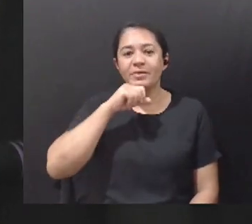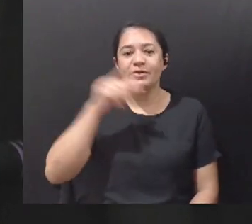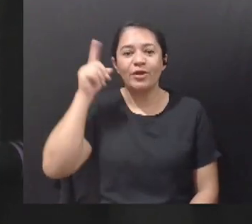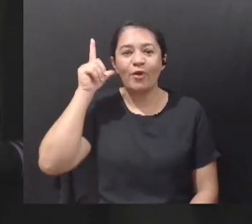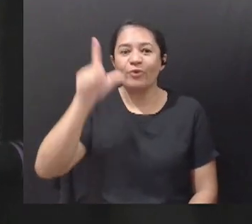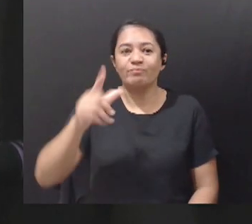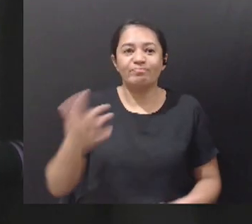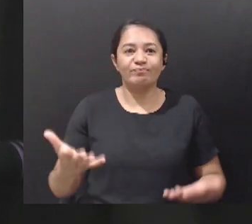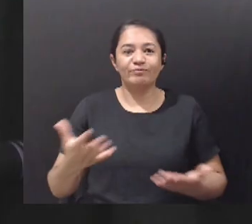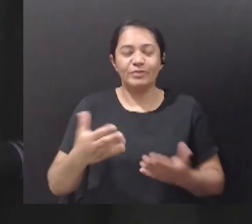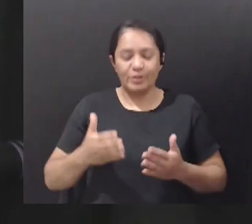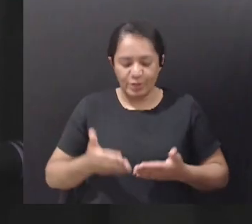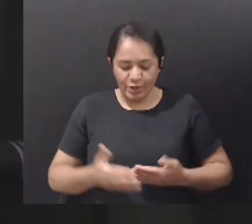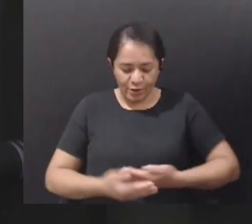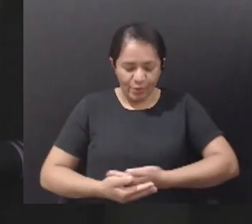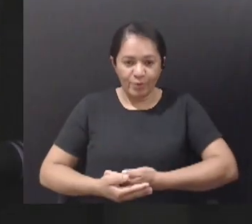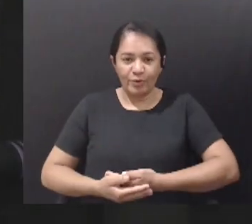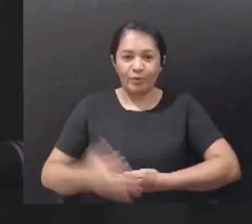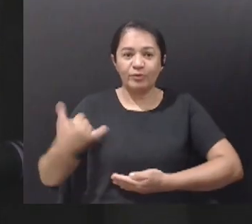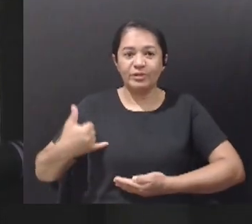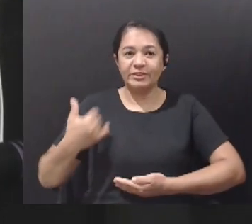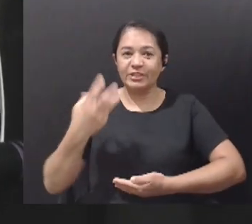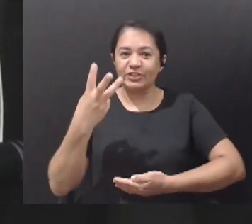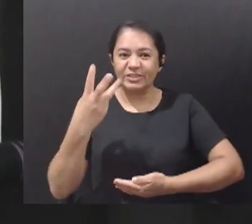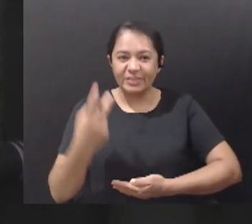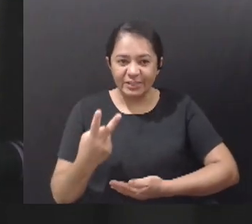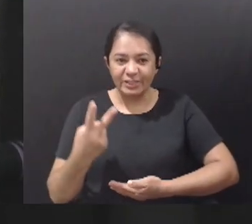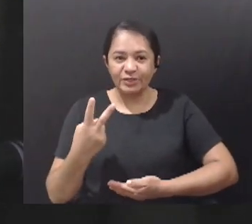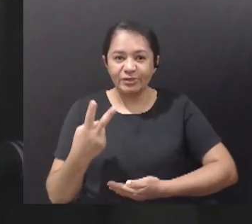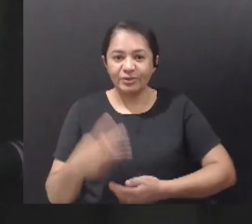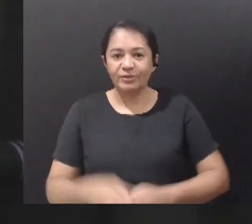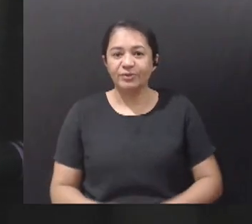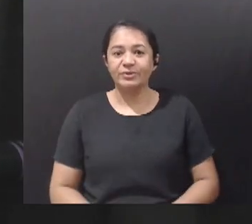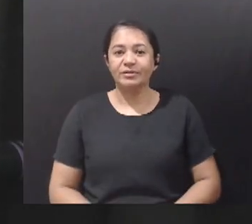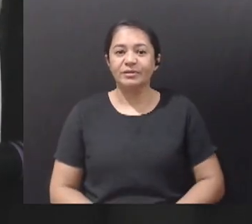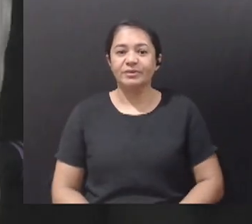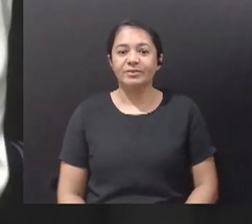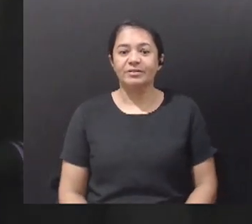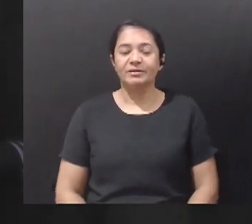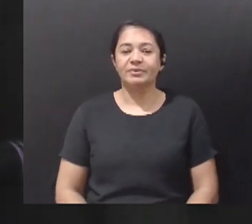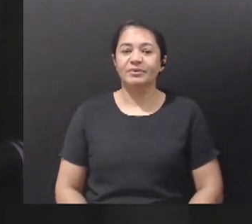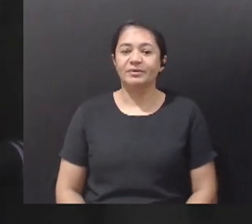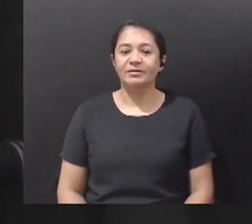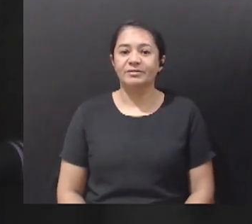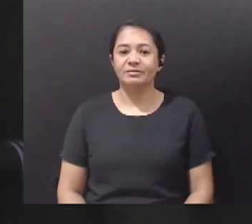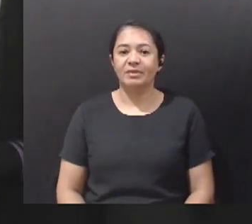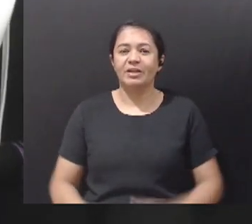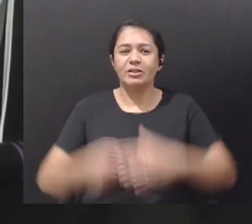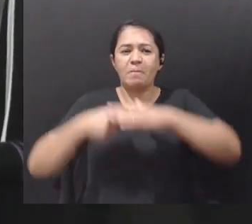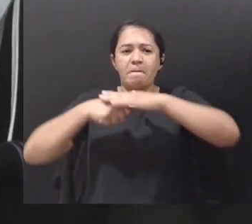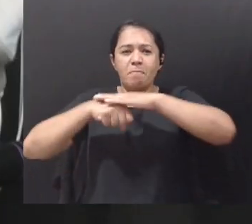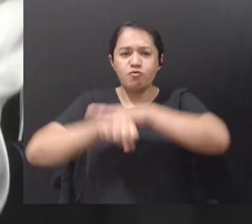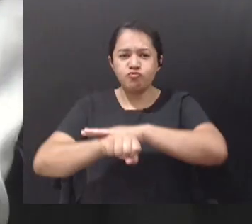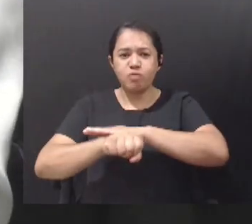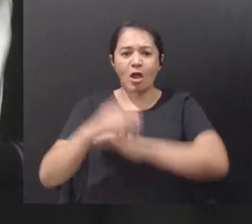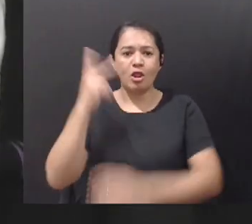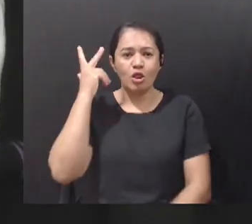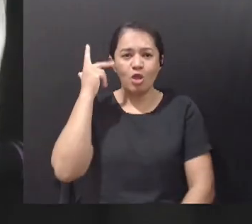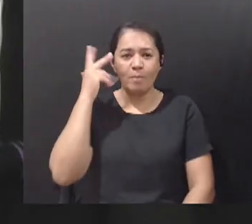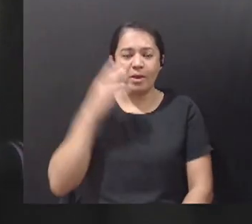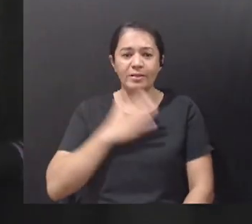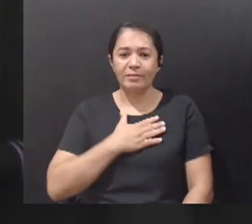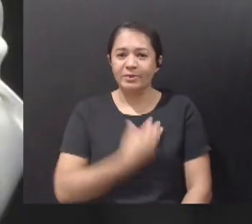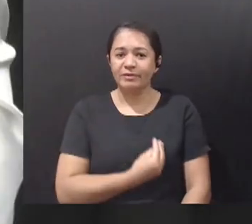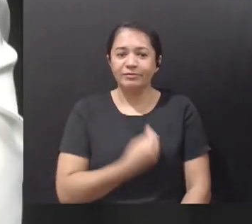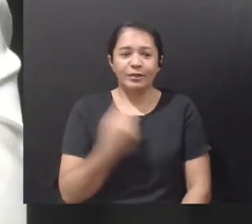com 32 anos, naquela época, 31 para 32, e de parto normal. Então era uma coisa na minha vida que não dá nem para te contar,